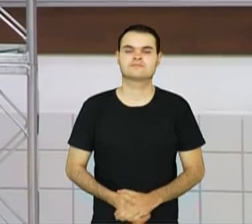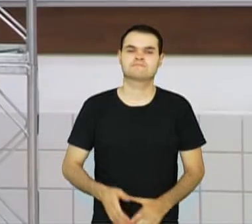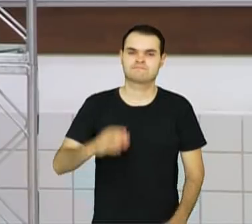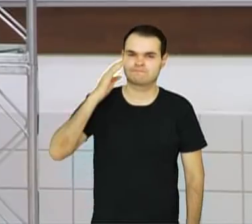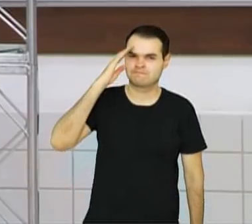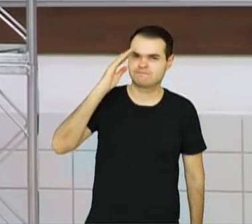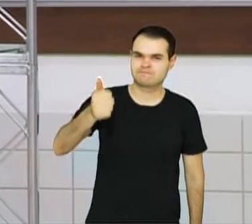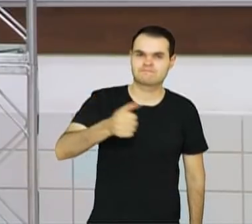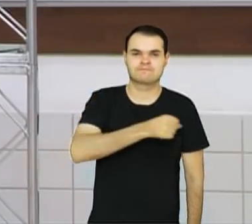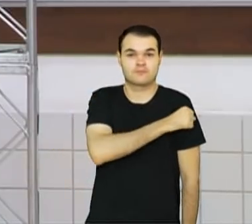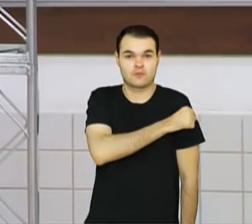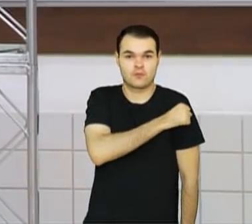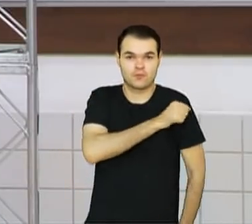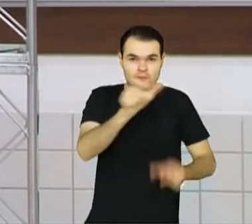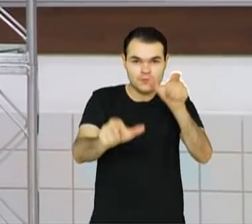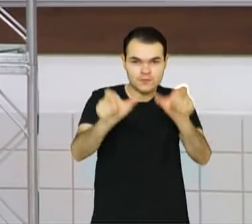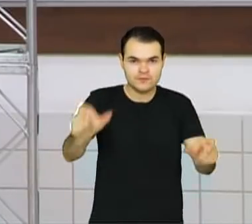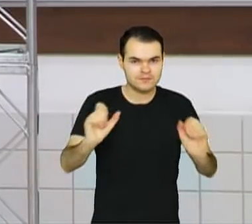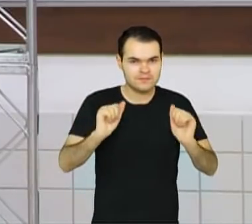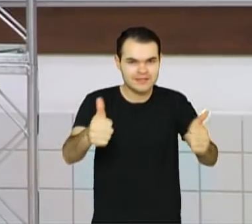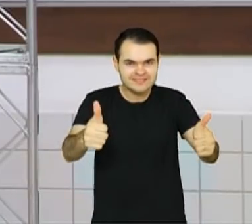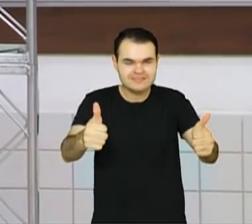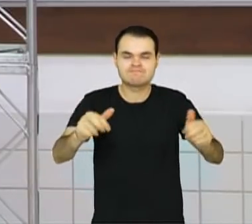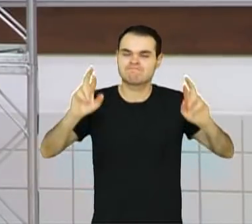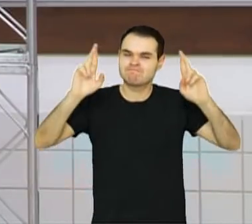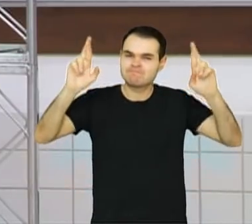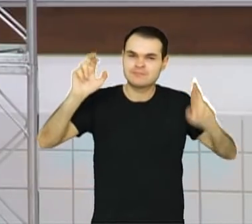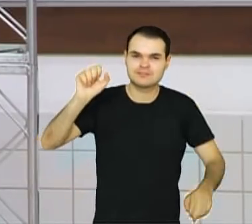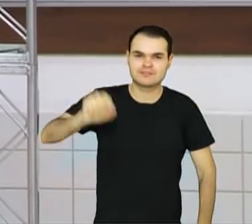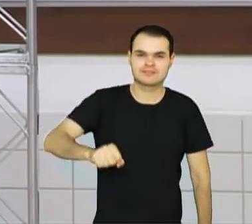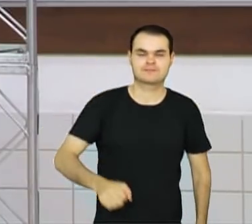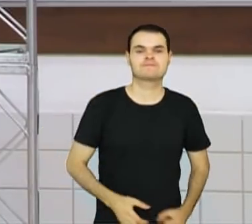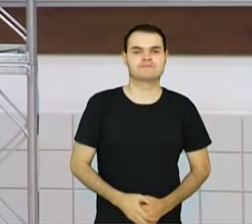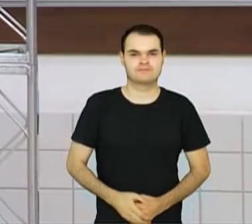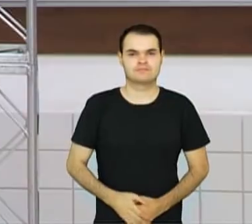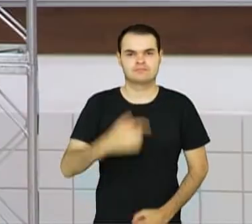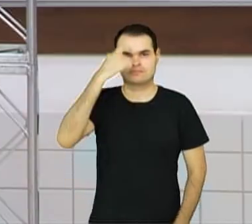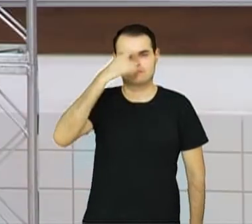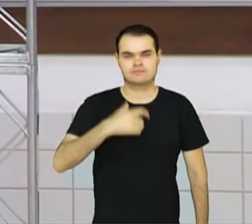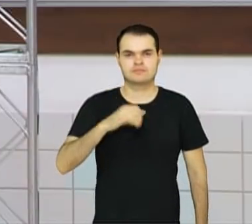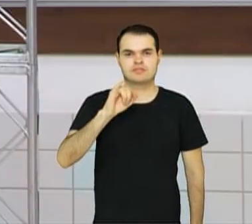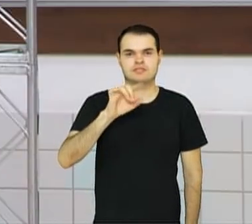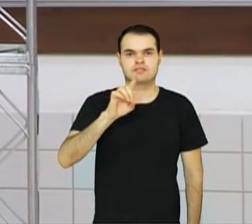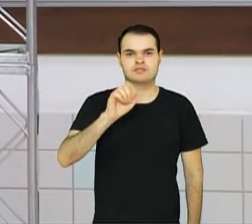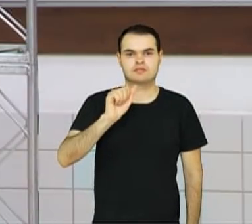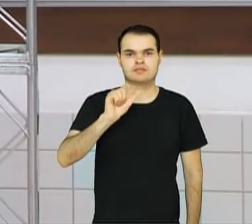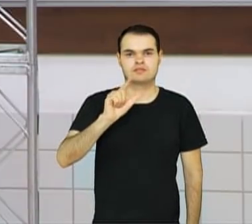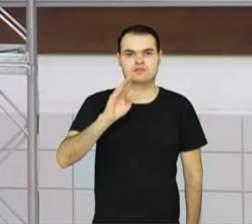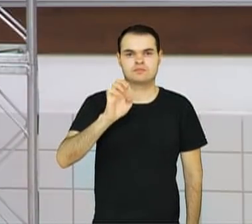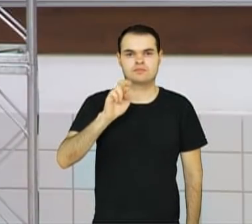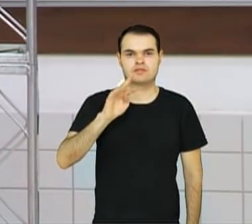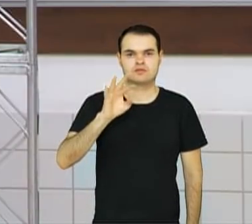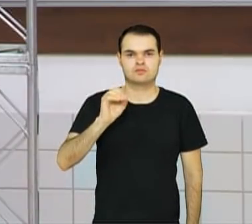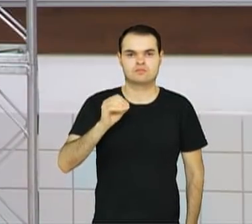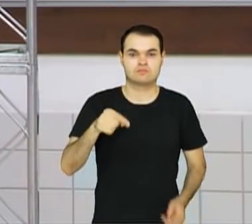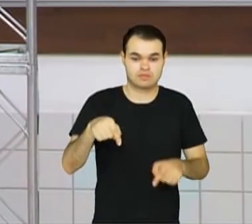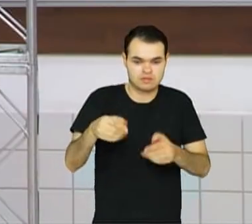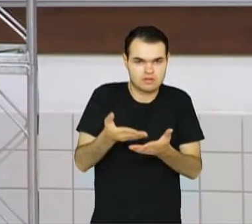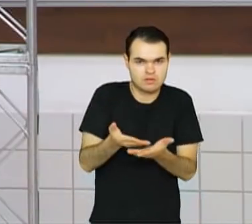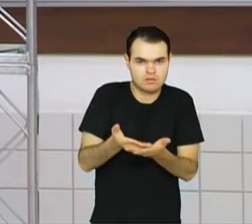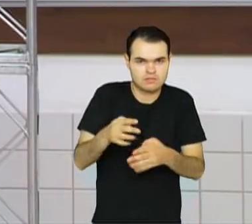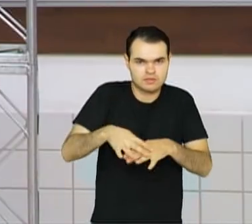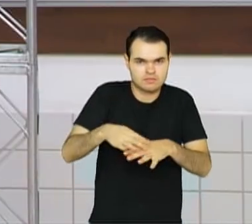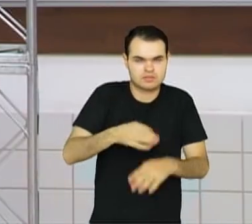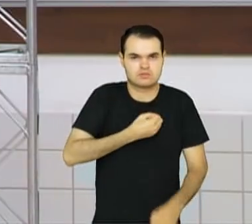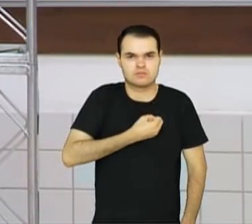E aí, pessoal do oitavo ano, tudo bem com vocês? Espero que estejam todos bem. Aqui é o professor Hidalberto. Essa é a nossa aula 127 de matemática. E